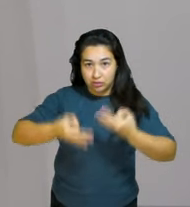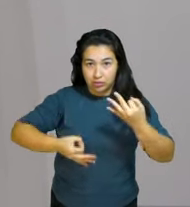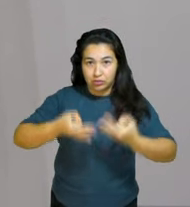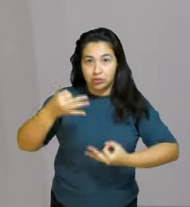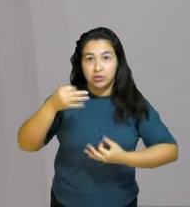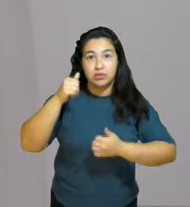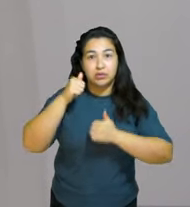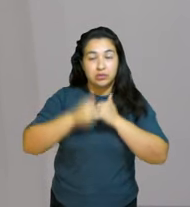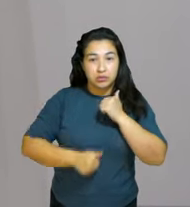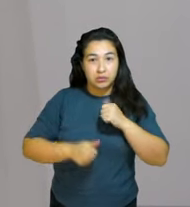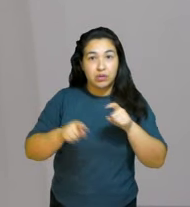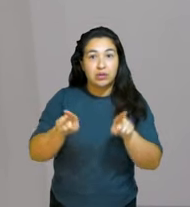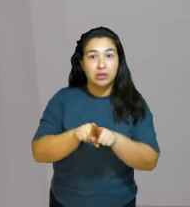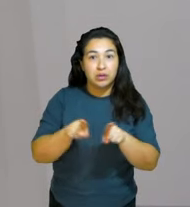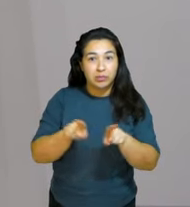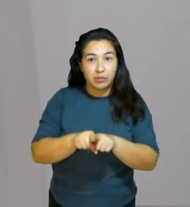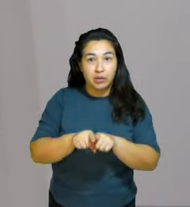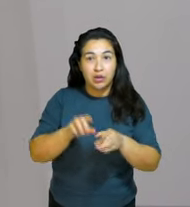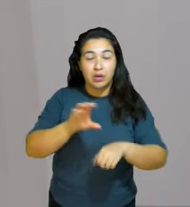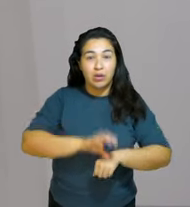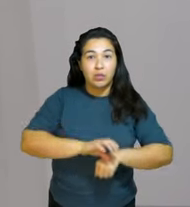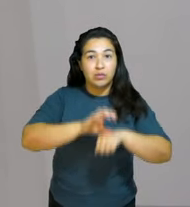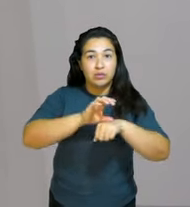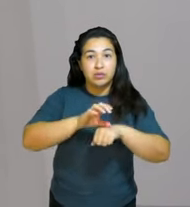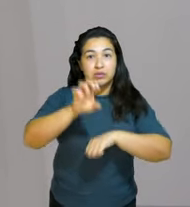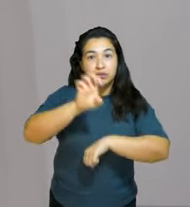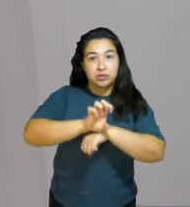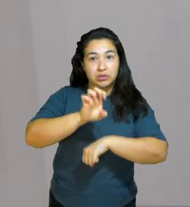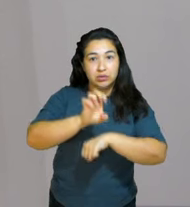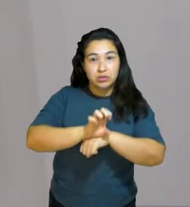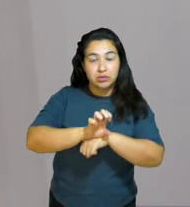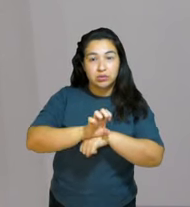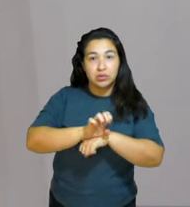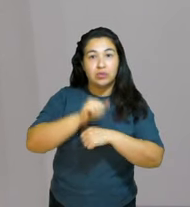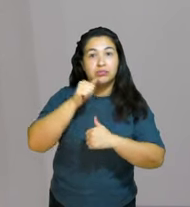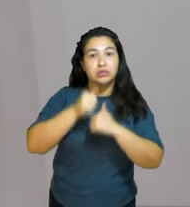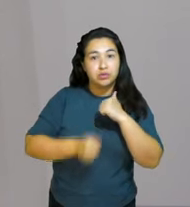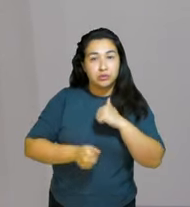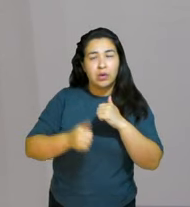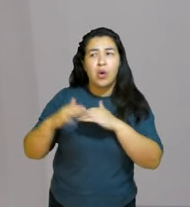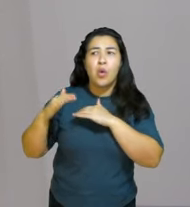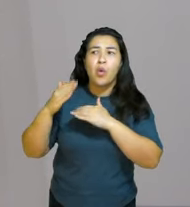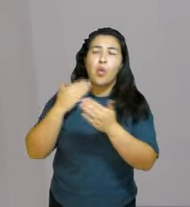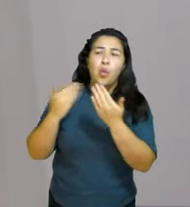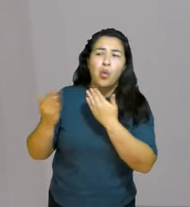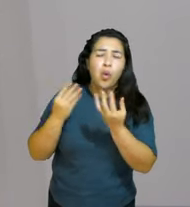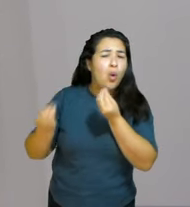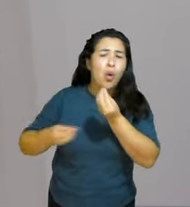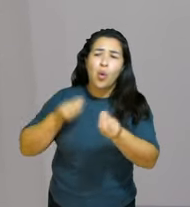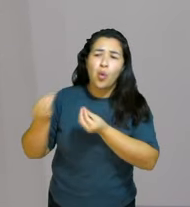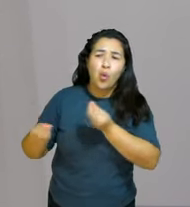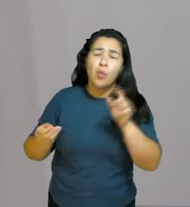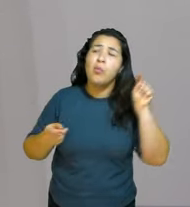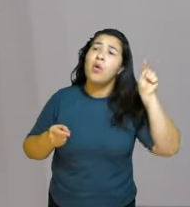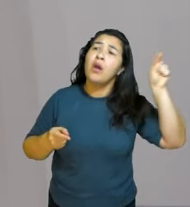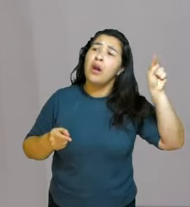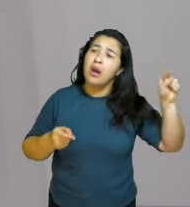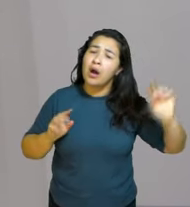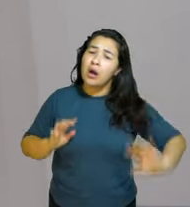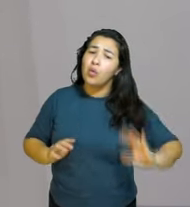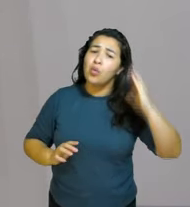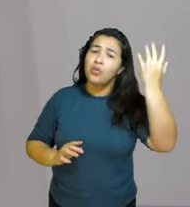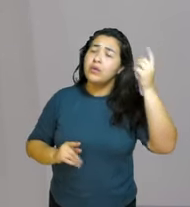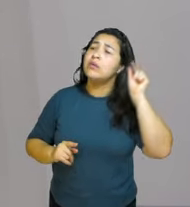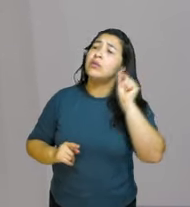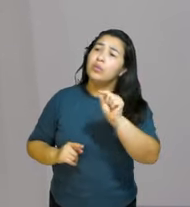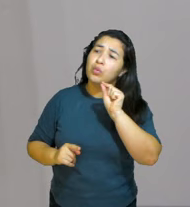e, por fim, o Conselho Estadual de Esportes, para conversar e esclarecer o que causou o